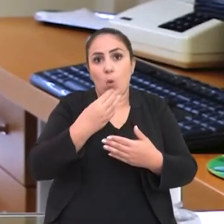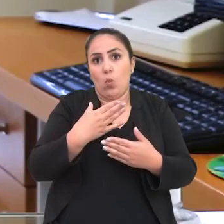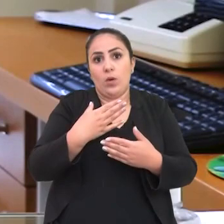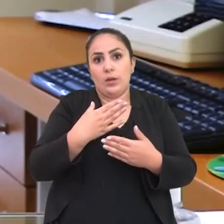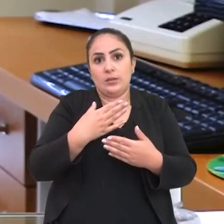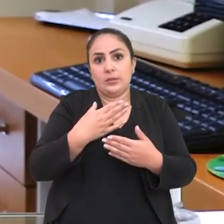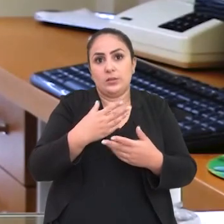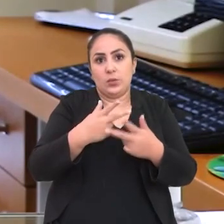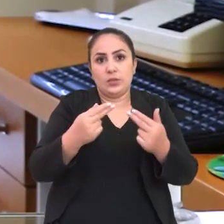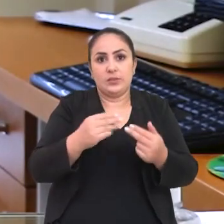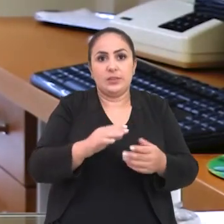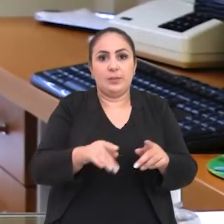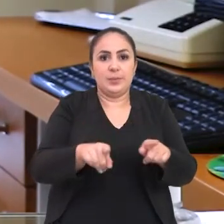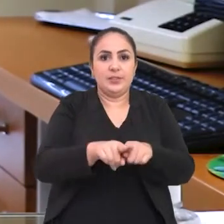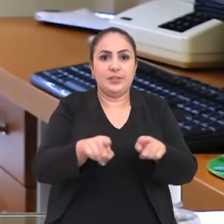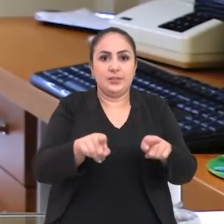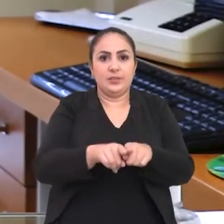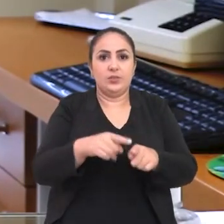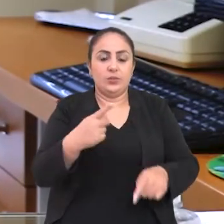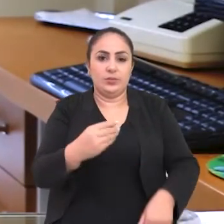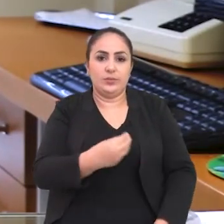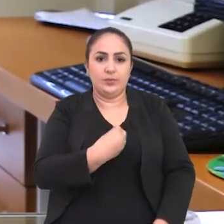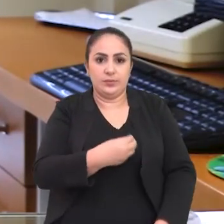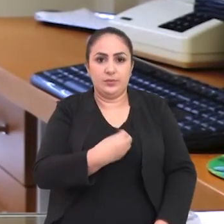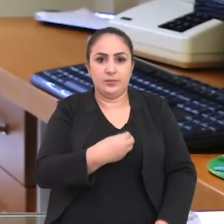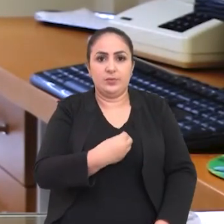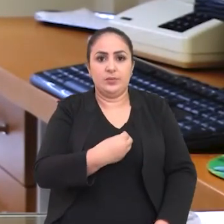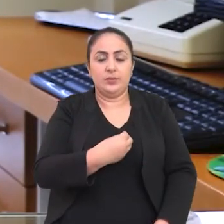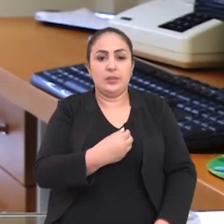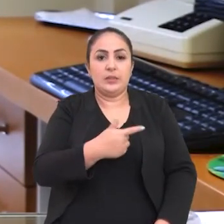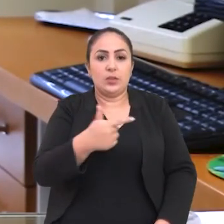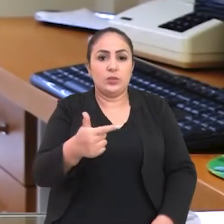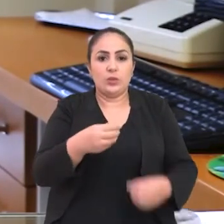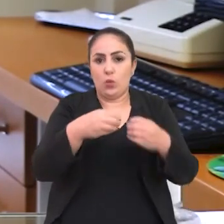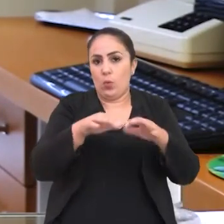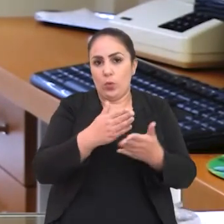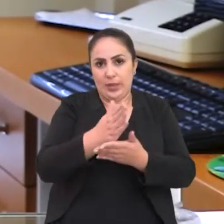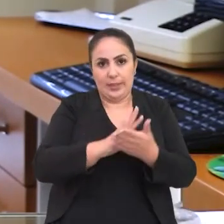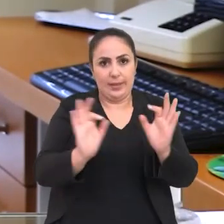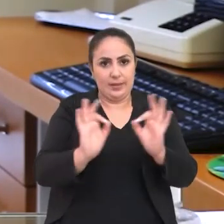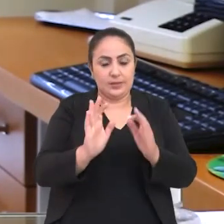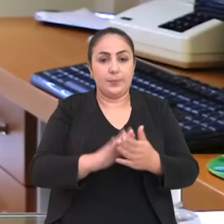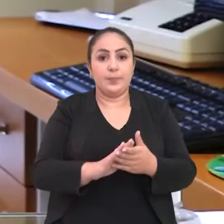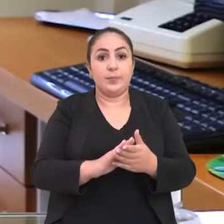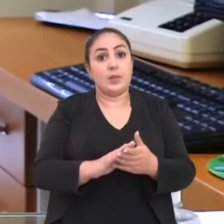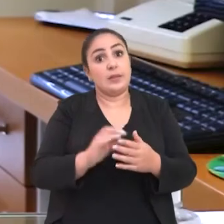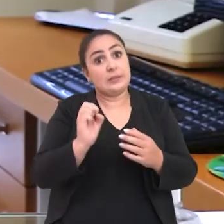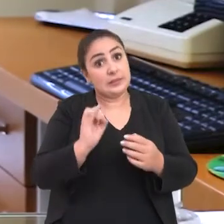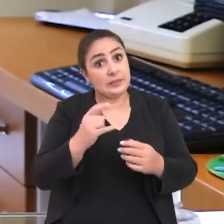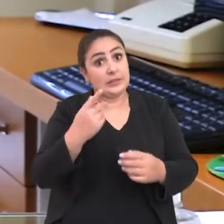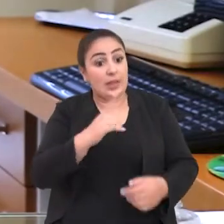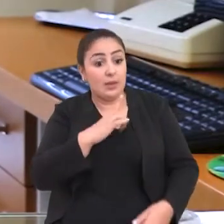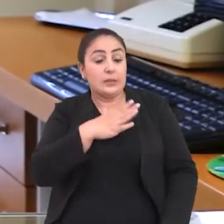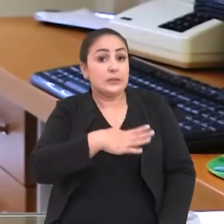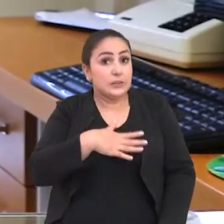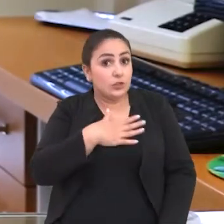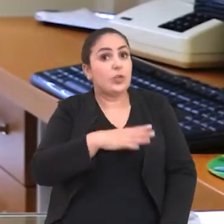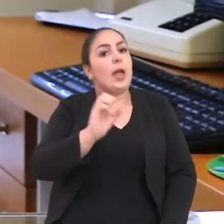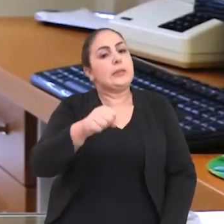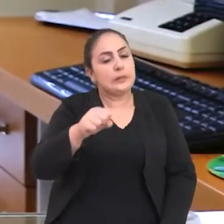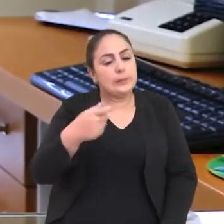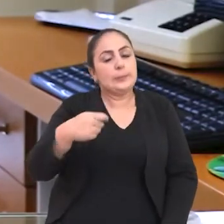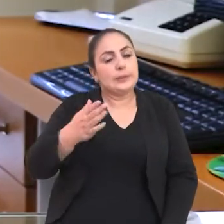trazer grandes benefícios, já que ele vai viver a sua vida sem que esse tumor venha a incomodar. A não ser que o paciente